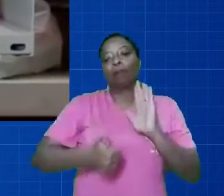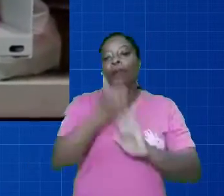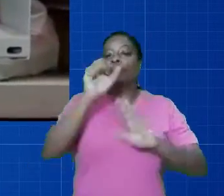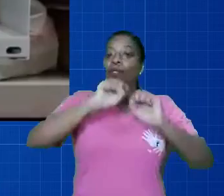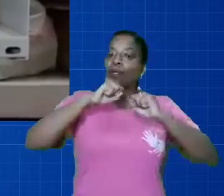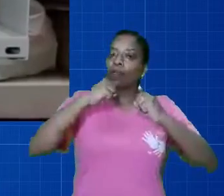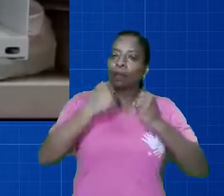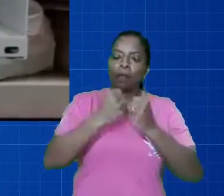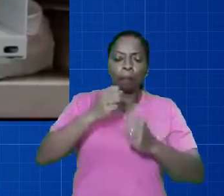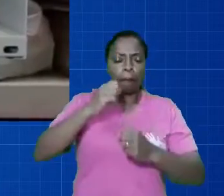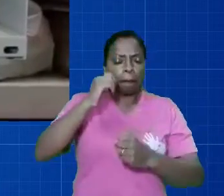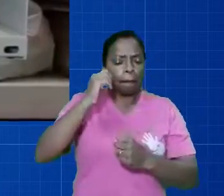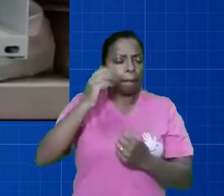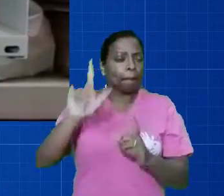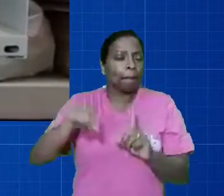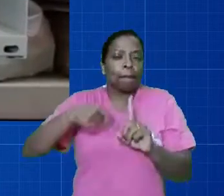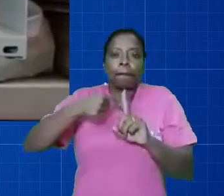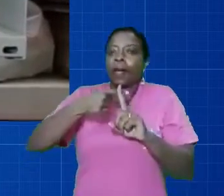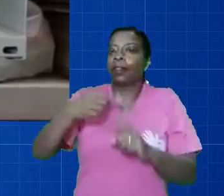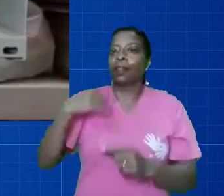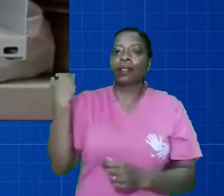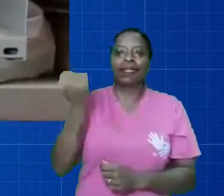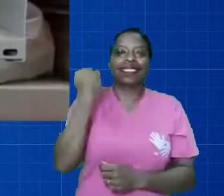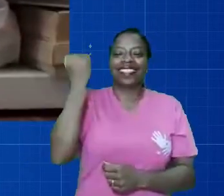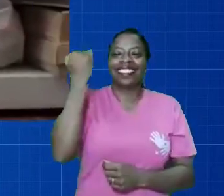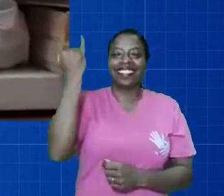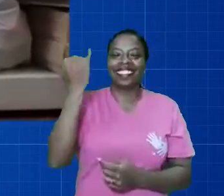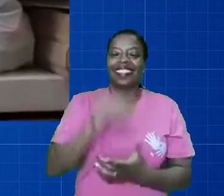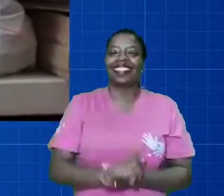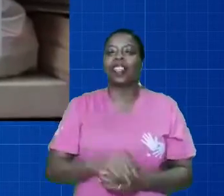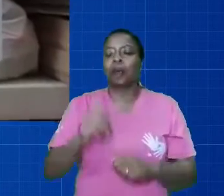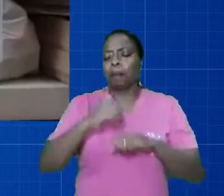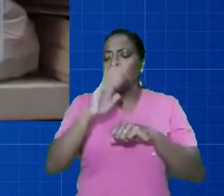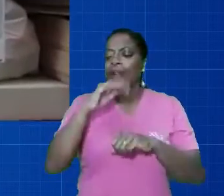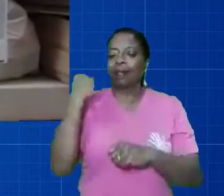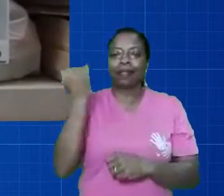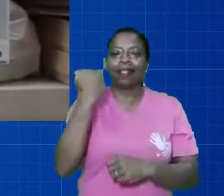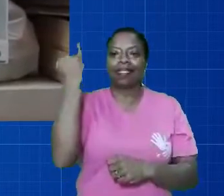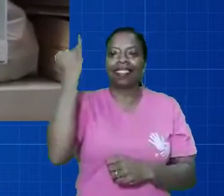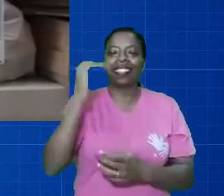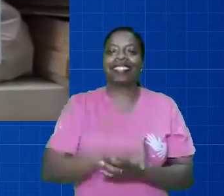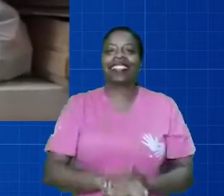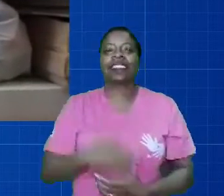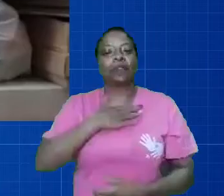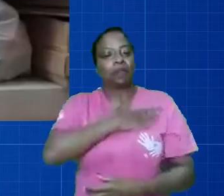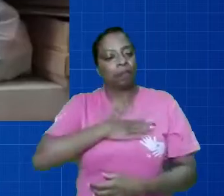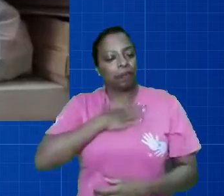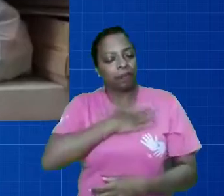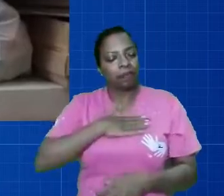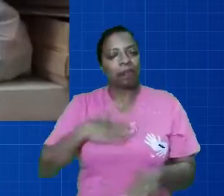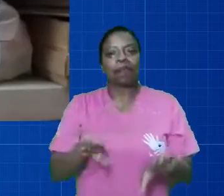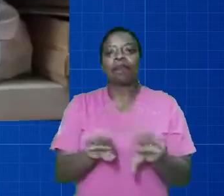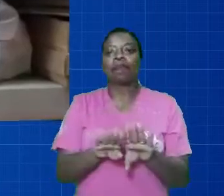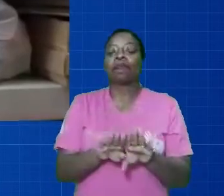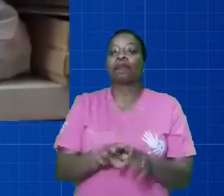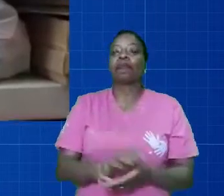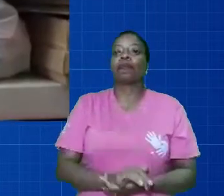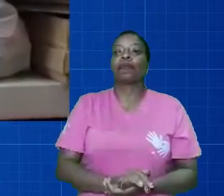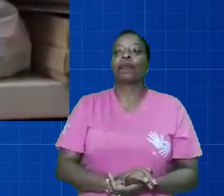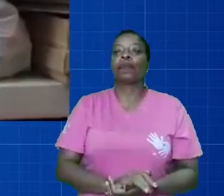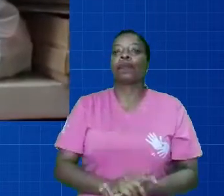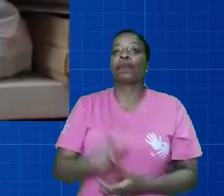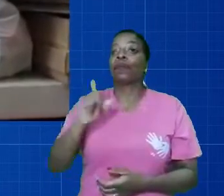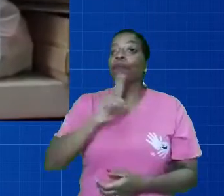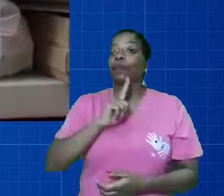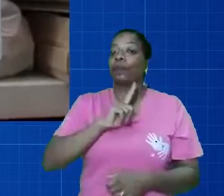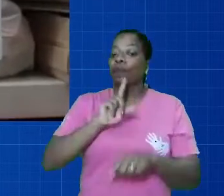muito grande, ao mesmo tempo, prazer enorme de ter feito. Houve um período em que eu estava na coordenação da oficina de arte, que eu também